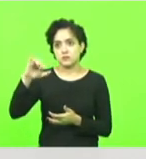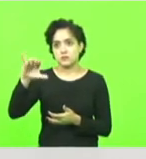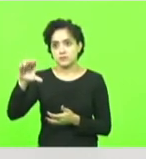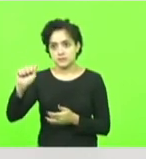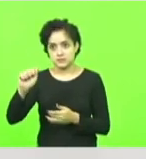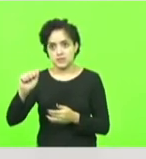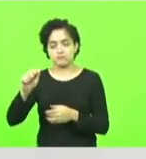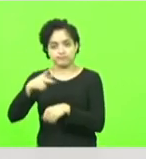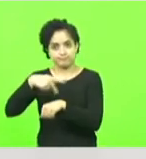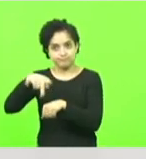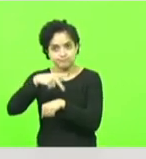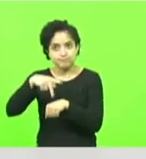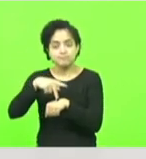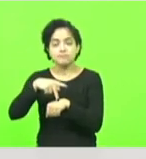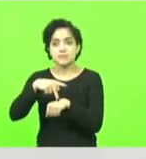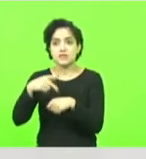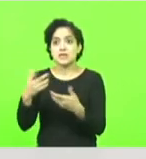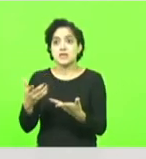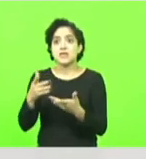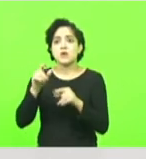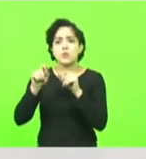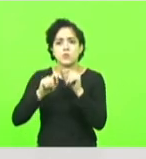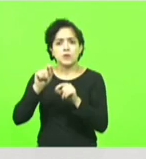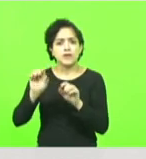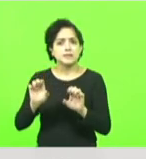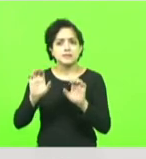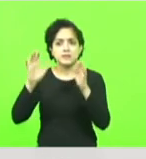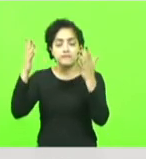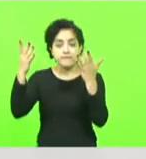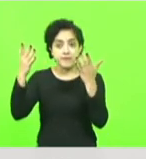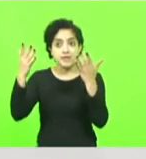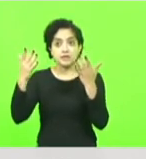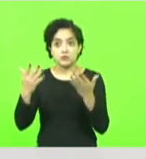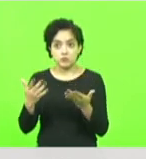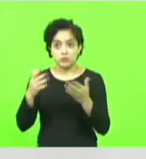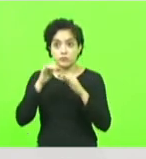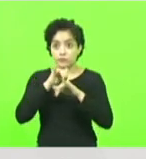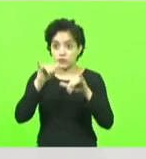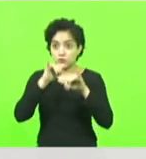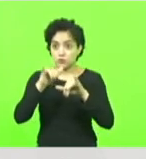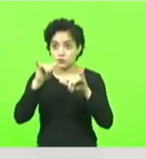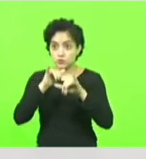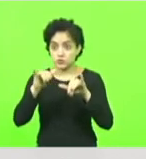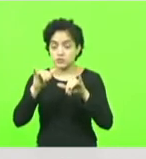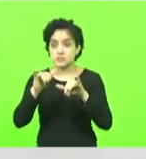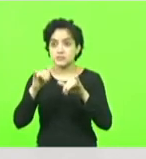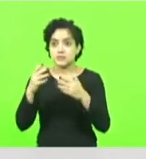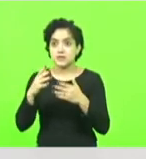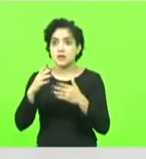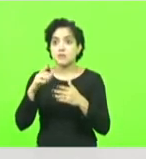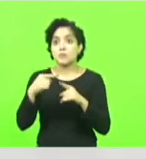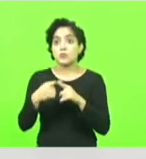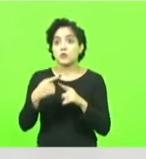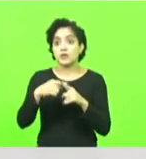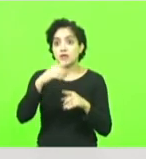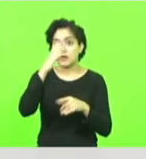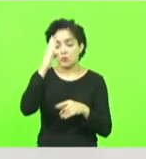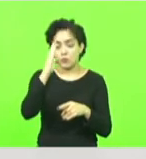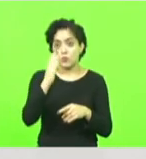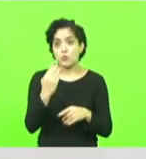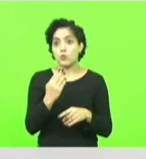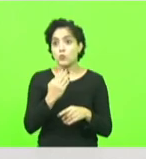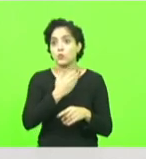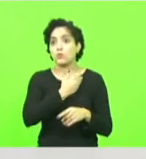ocorre que esse evento, que inclusive foi notícia porque o governo brasileiro não aceitou assinar os seus termos